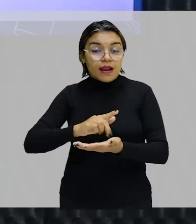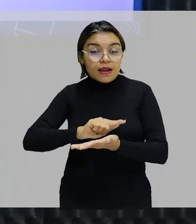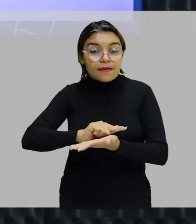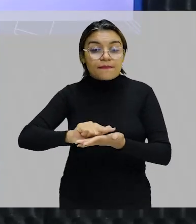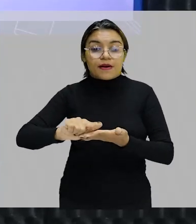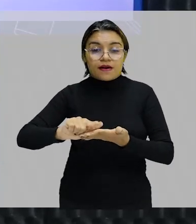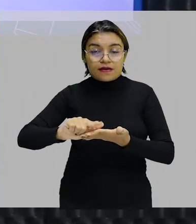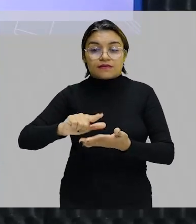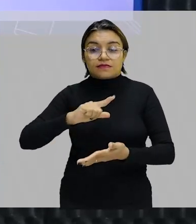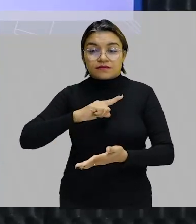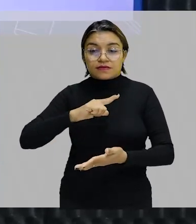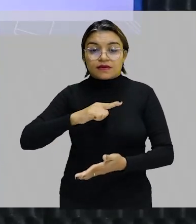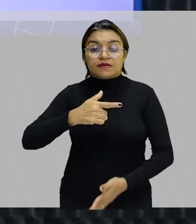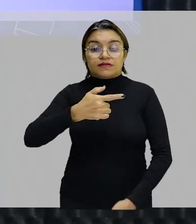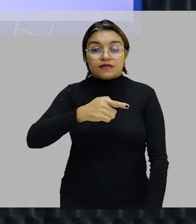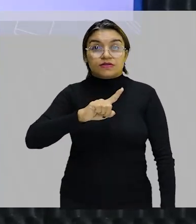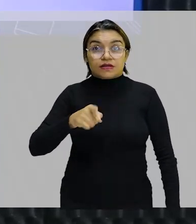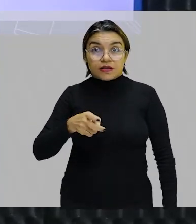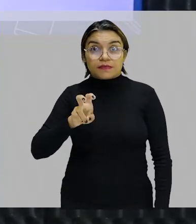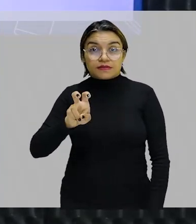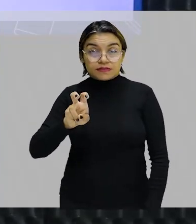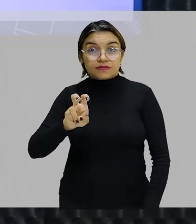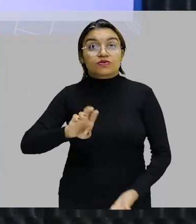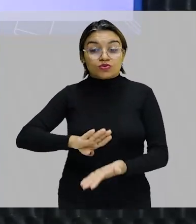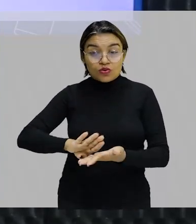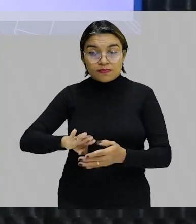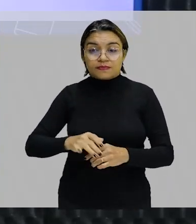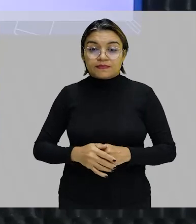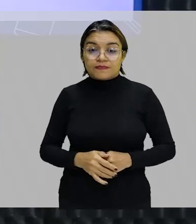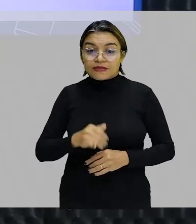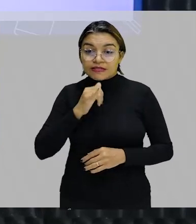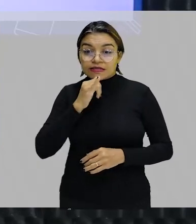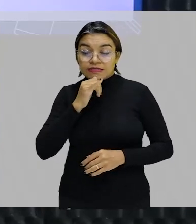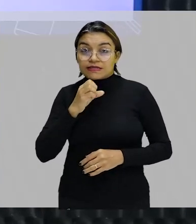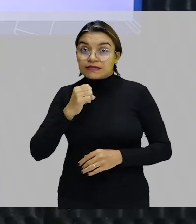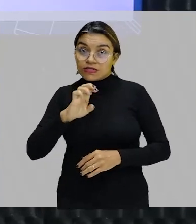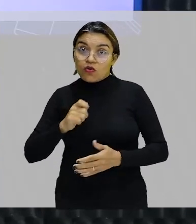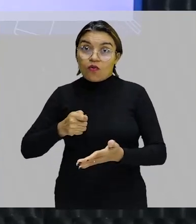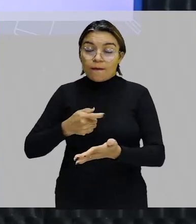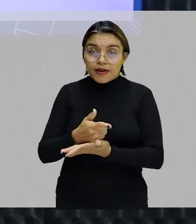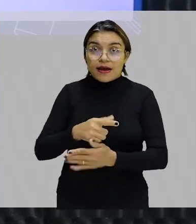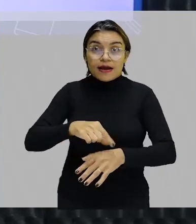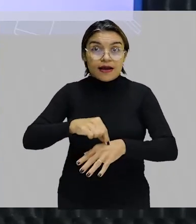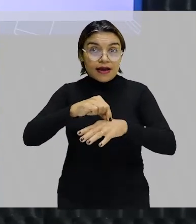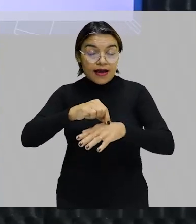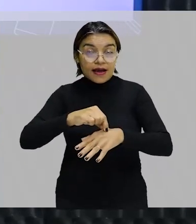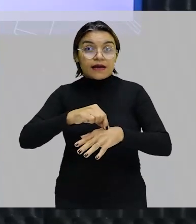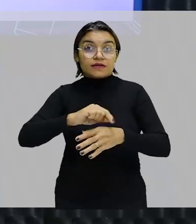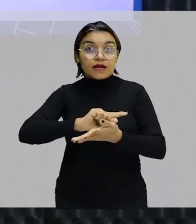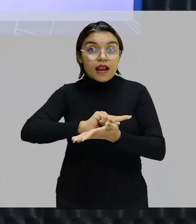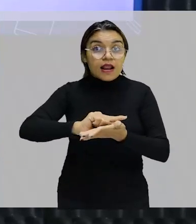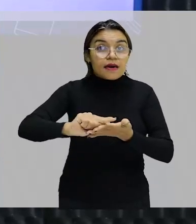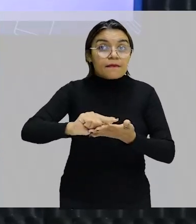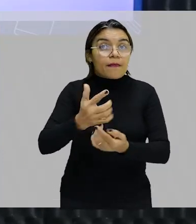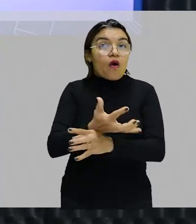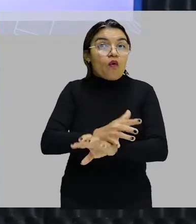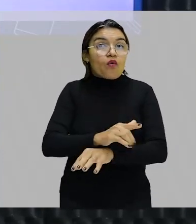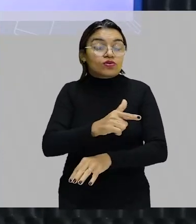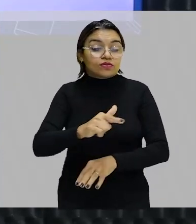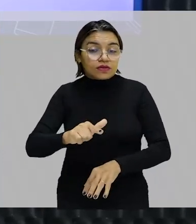convidado, certo? Então, se a gente for comprar apenas carne sem osso, tudo bem? São 300